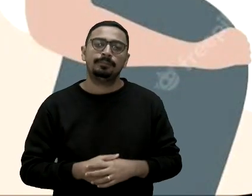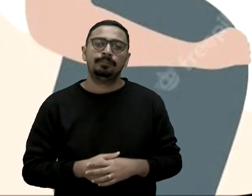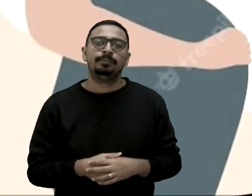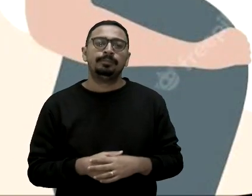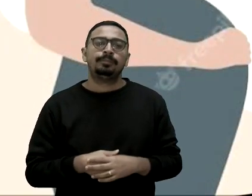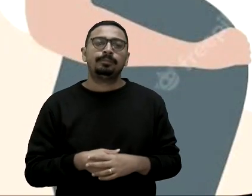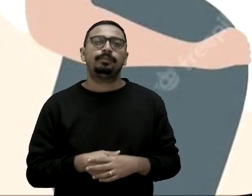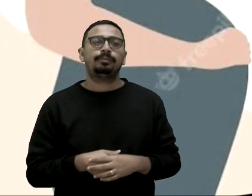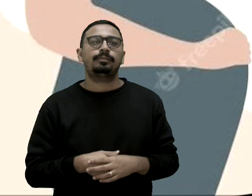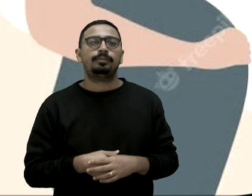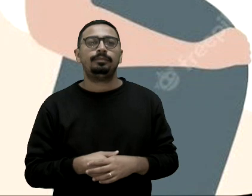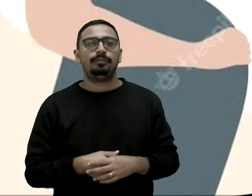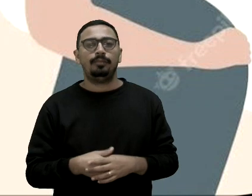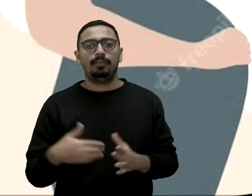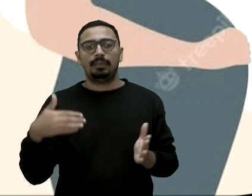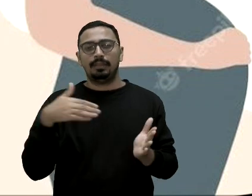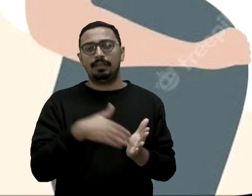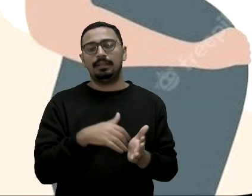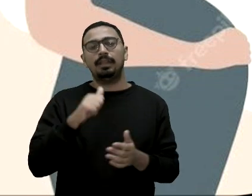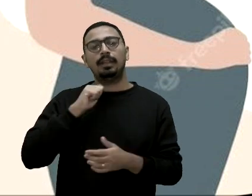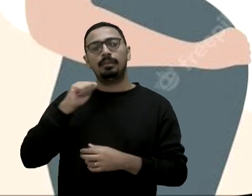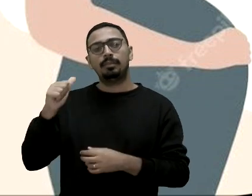Até o mês de abril, nós tínhamos